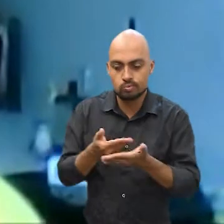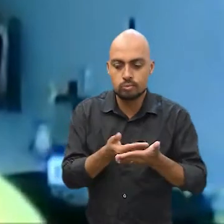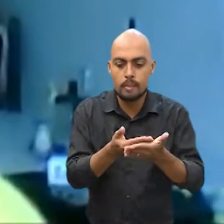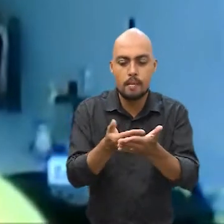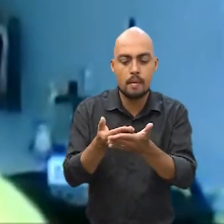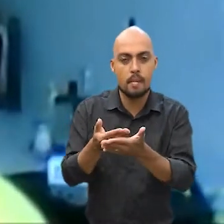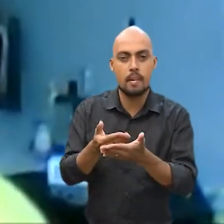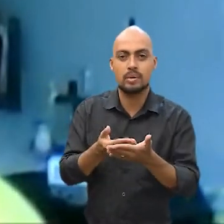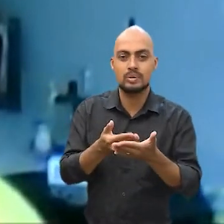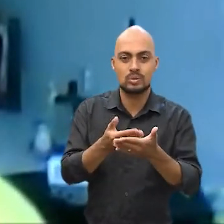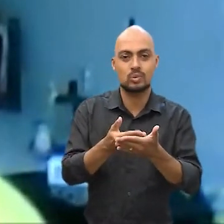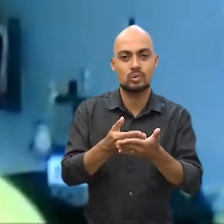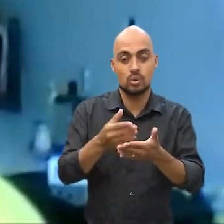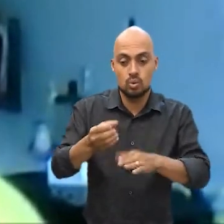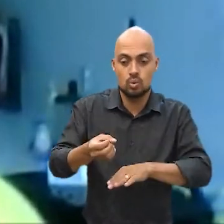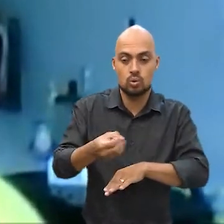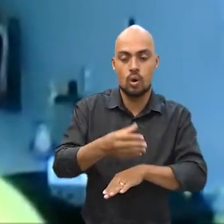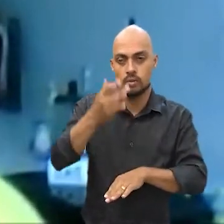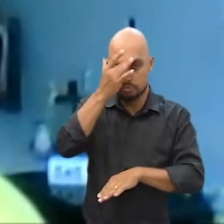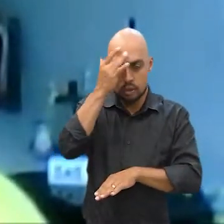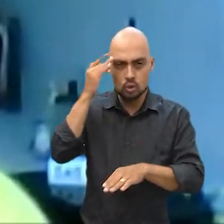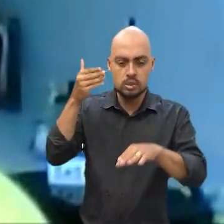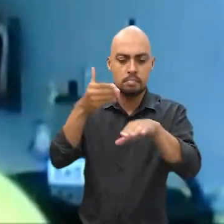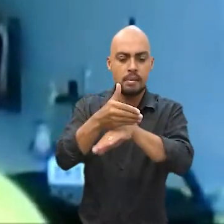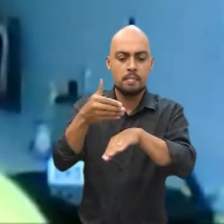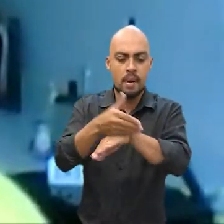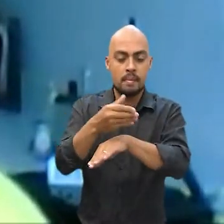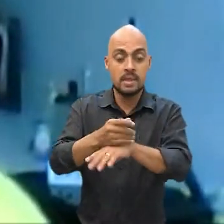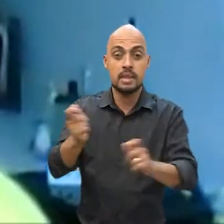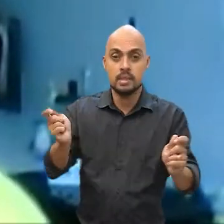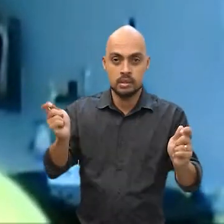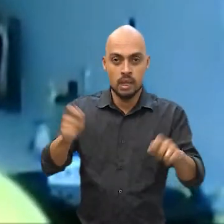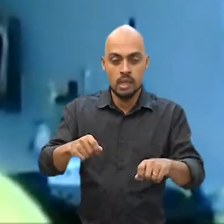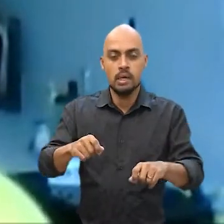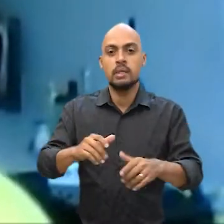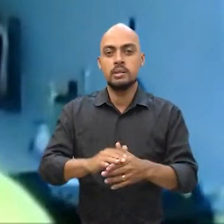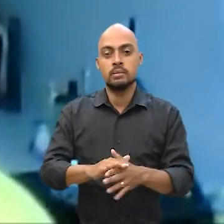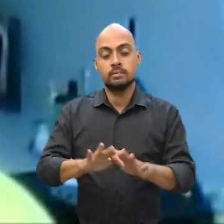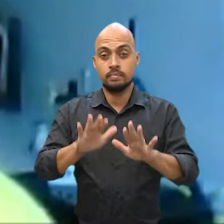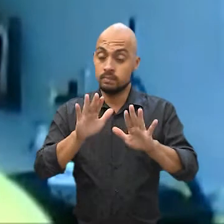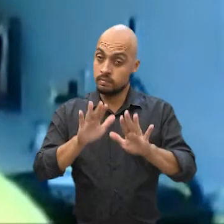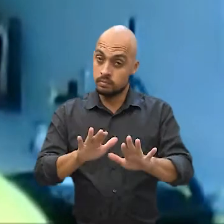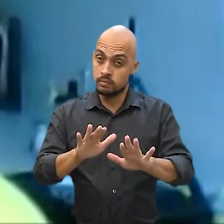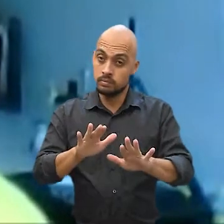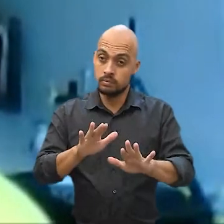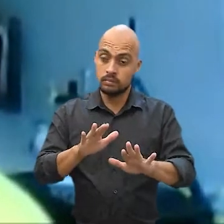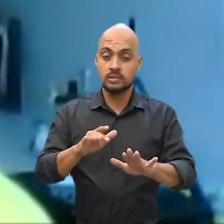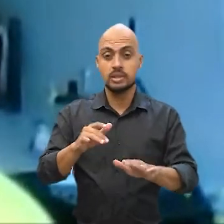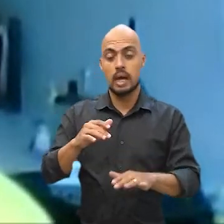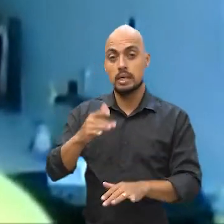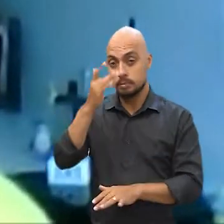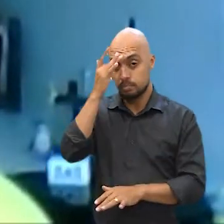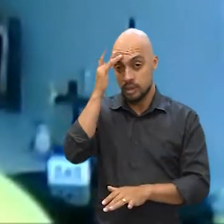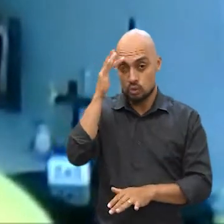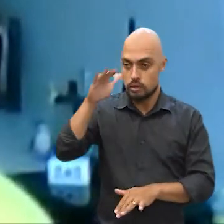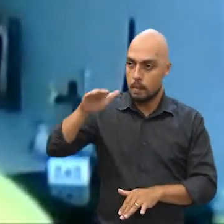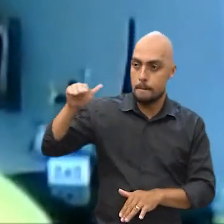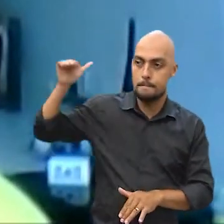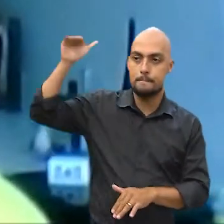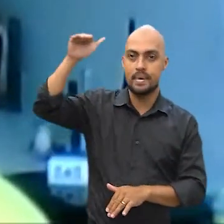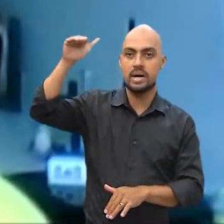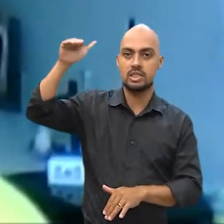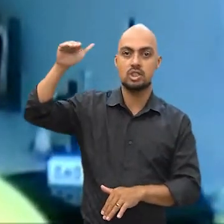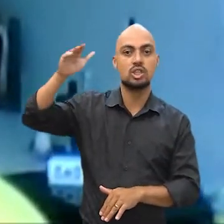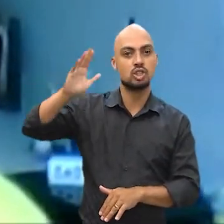recentes e as pessoas podem ter um acesso ao acompanhamento desde pequenos. No entanto, nós vemos adultos descobrindo algumas dificuldades